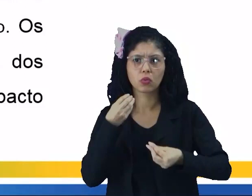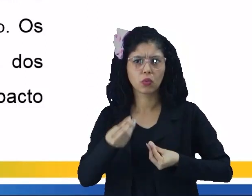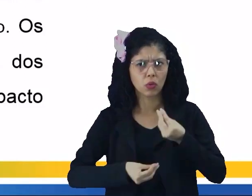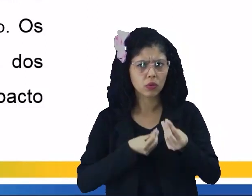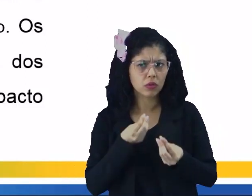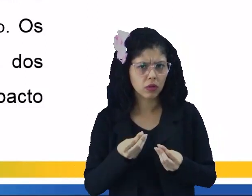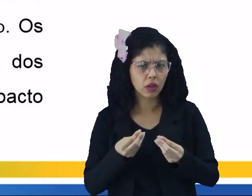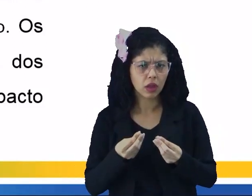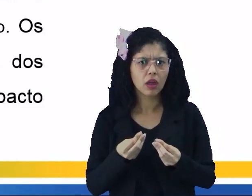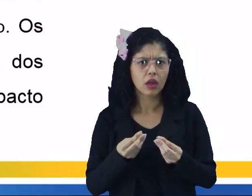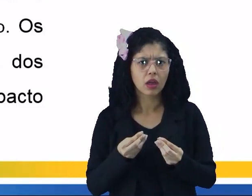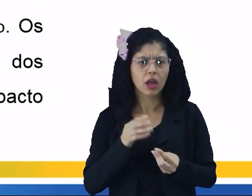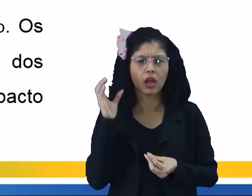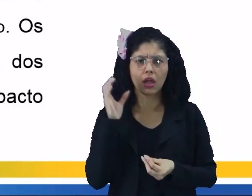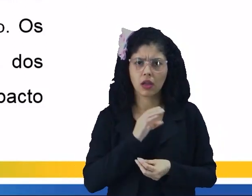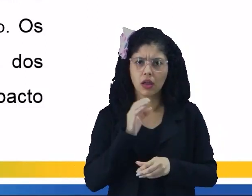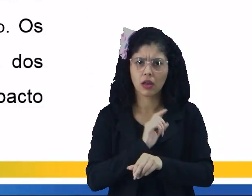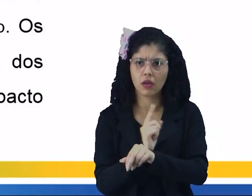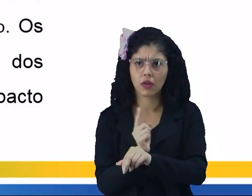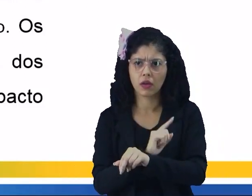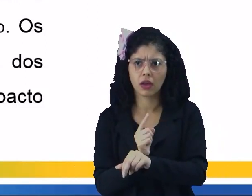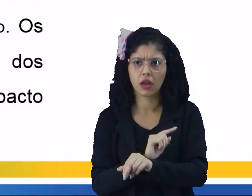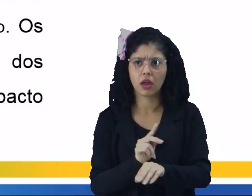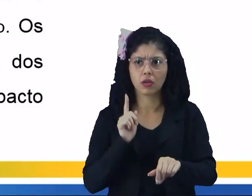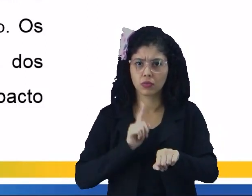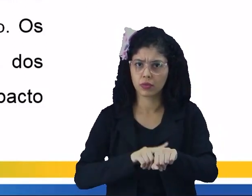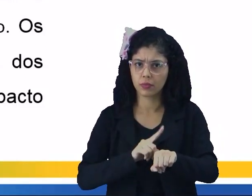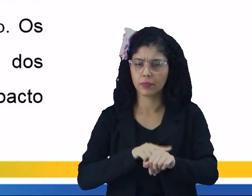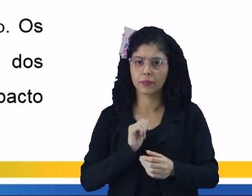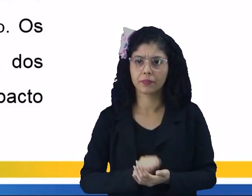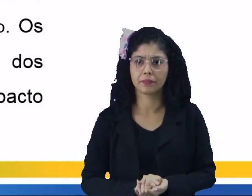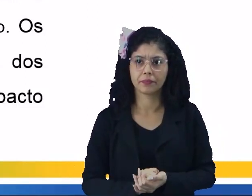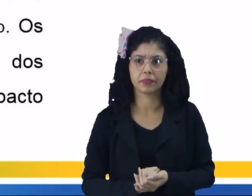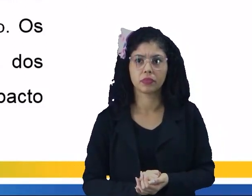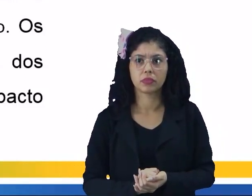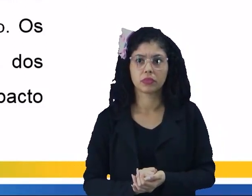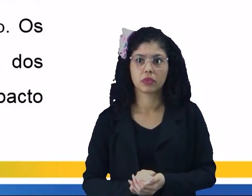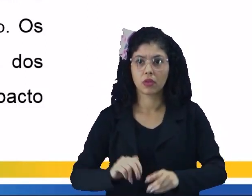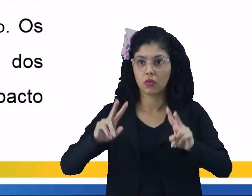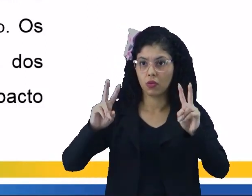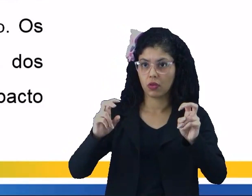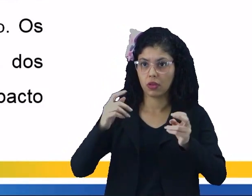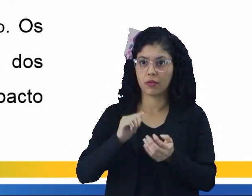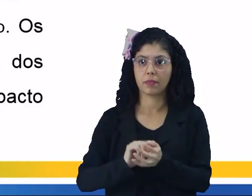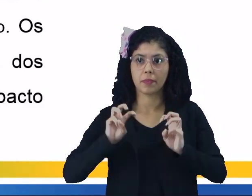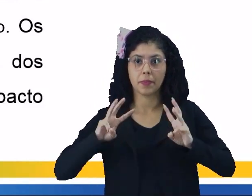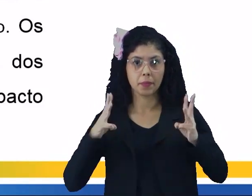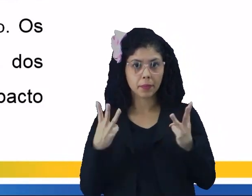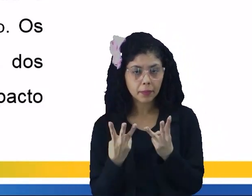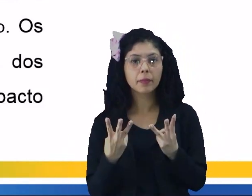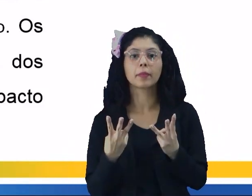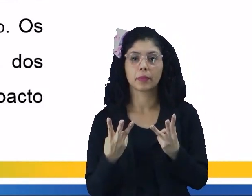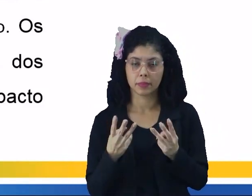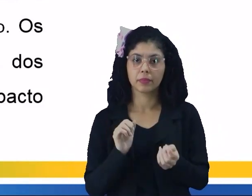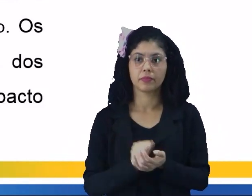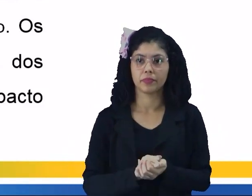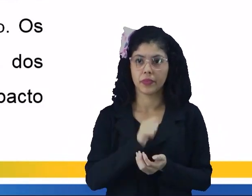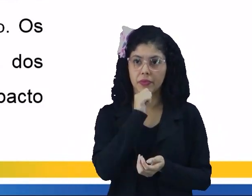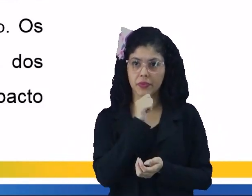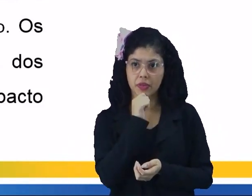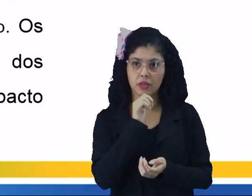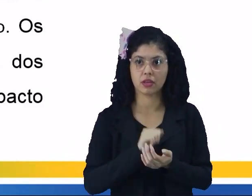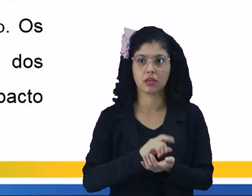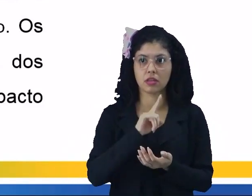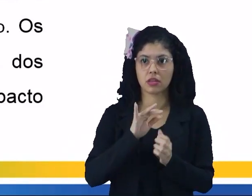módulo da desaceleração do boneco em função do tempo. Os parâmetros, como massa dos bonecos, dimensões